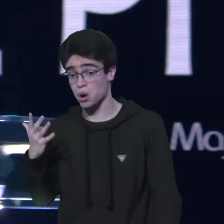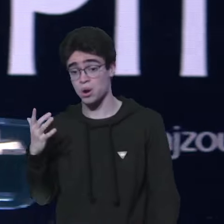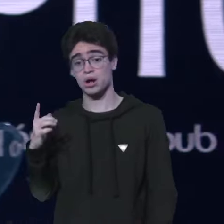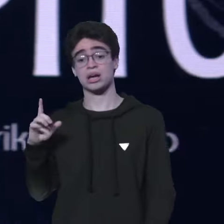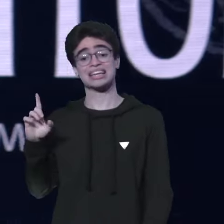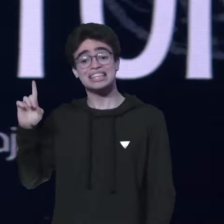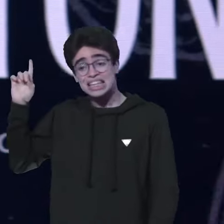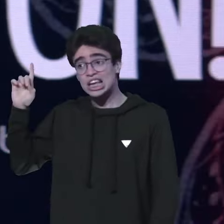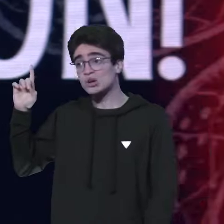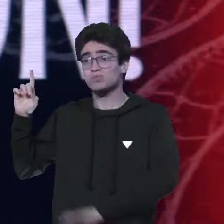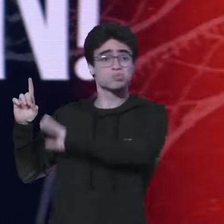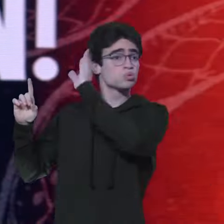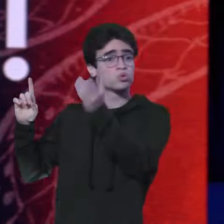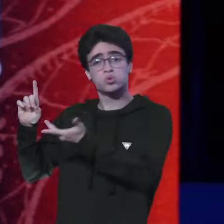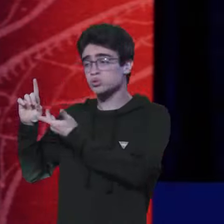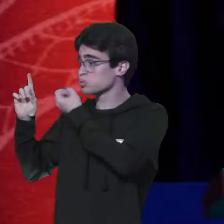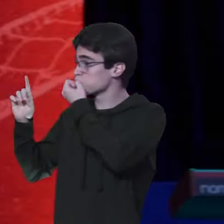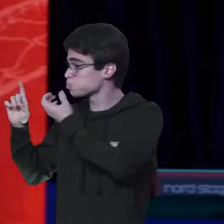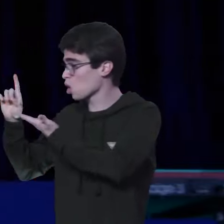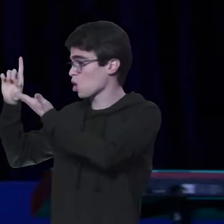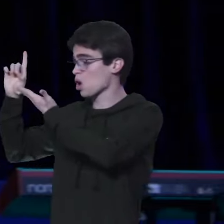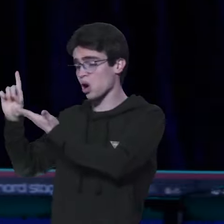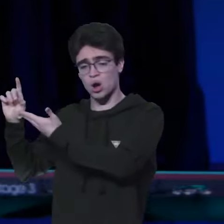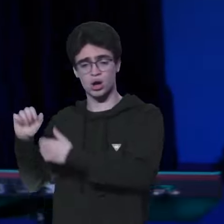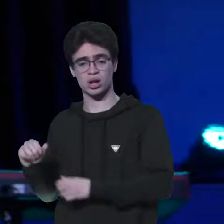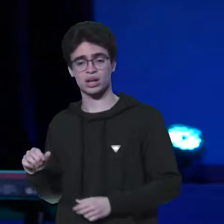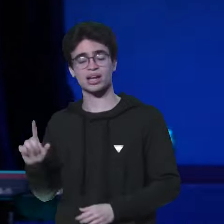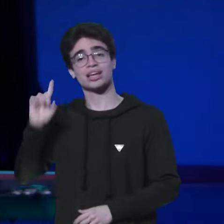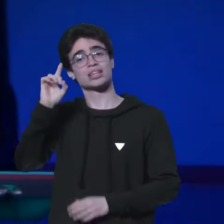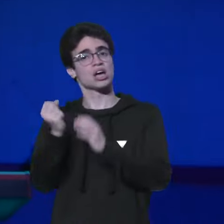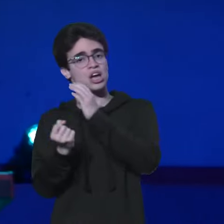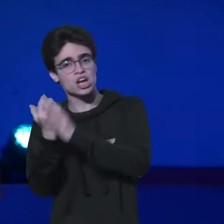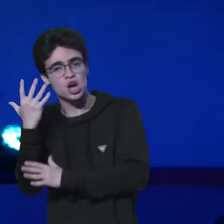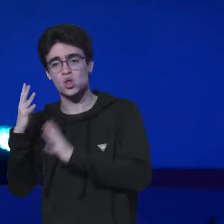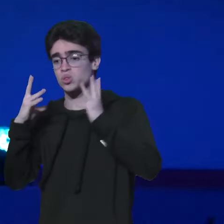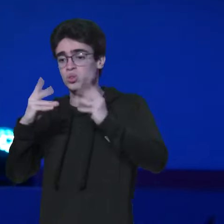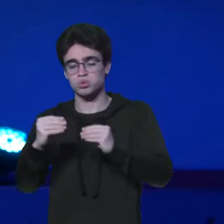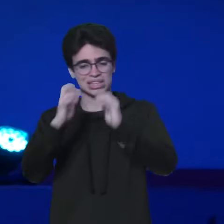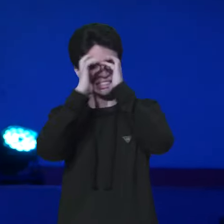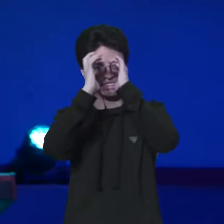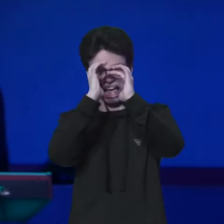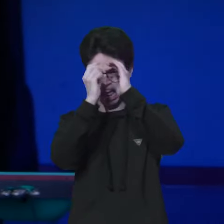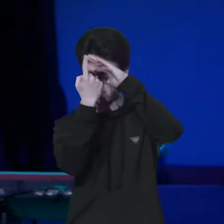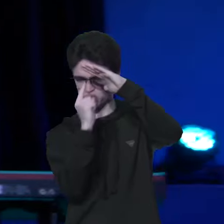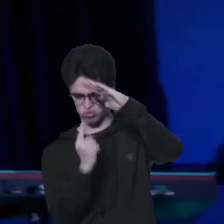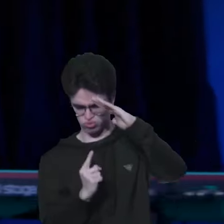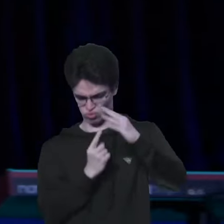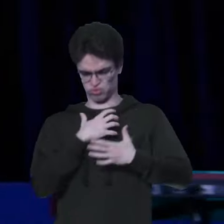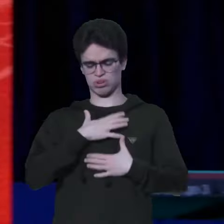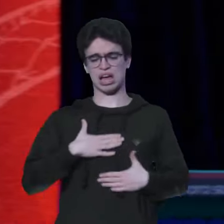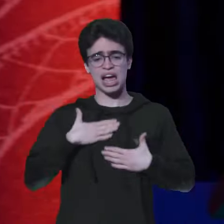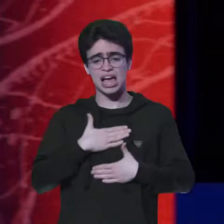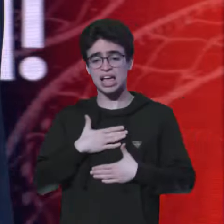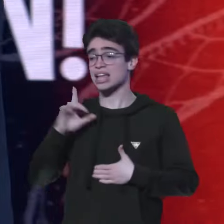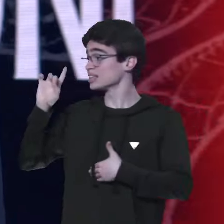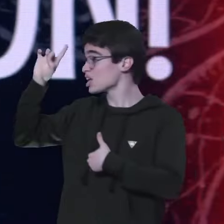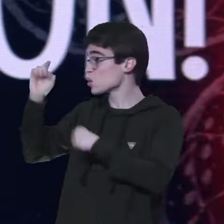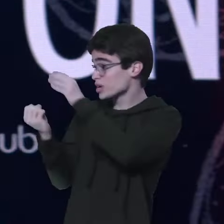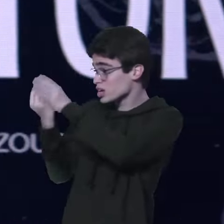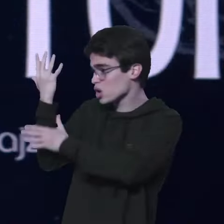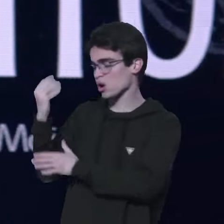Deus é tudo que há de bom. Ele criou a melatonina e a dopamina no seu cérebro. Foi Ele que criou o